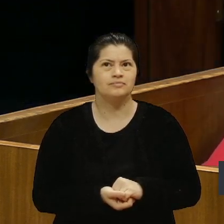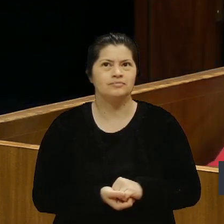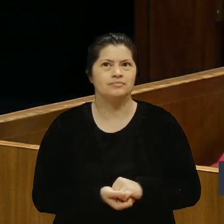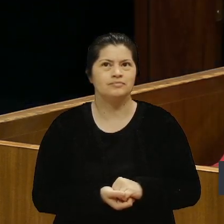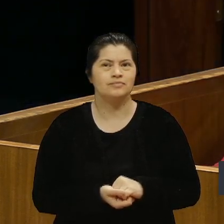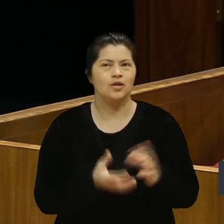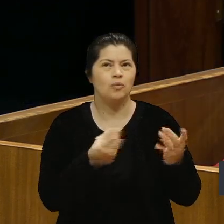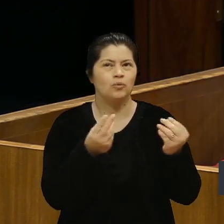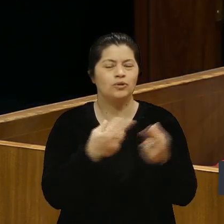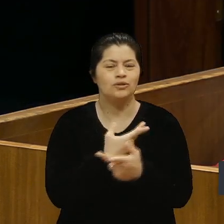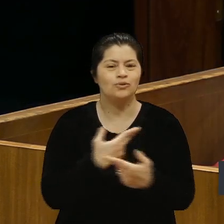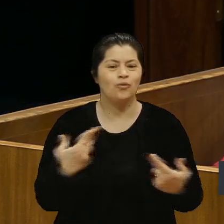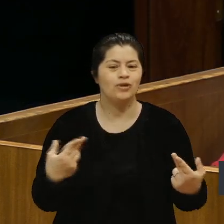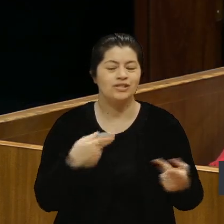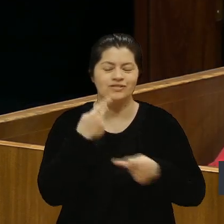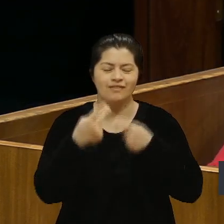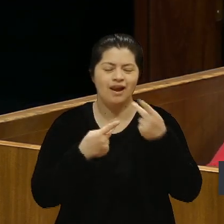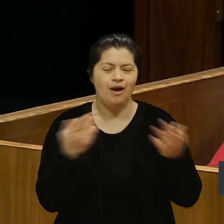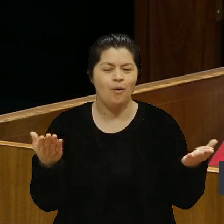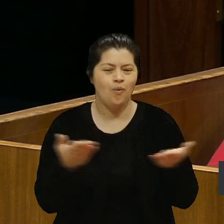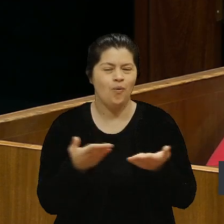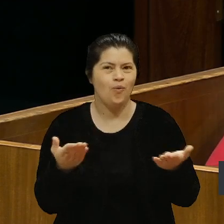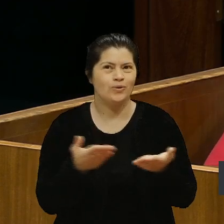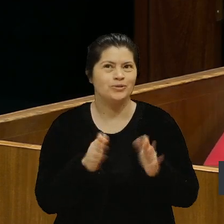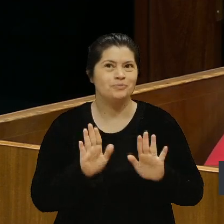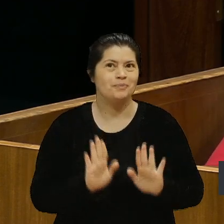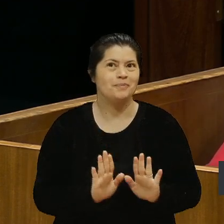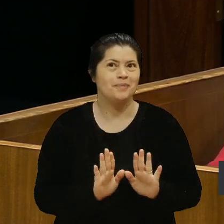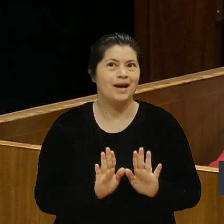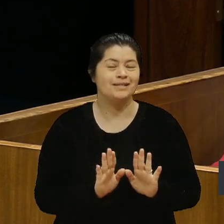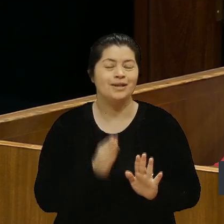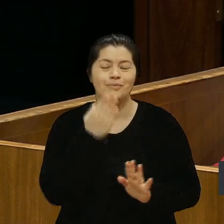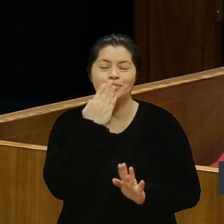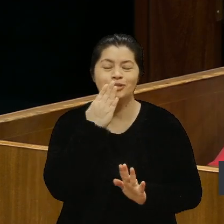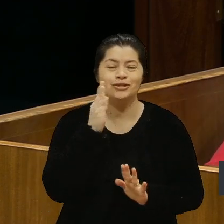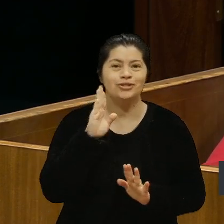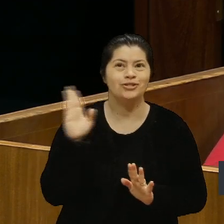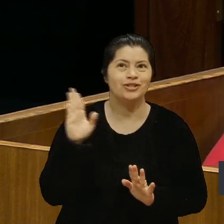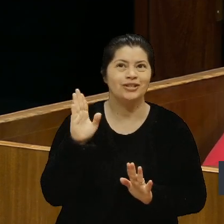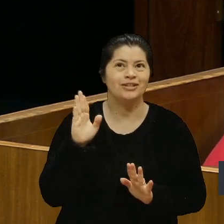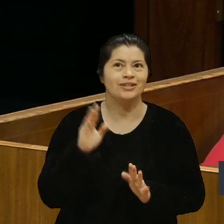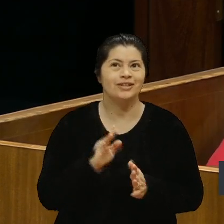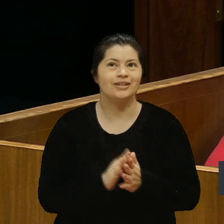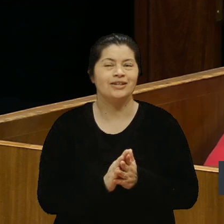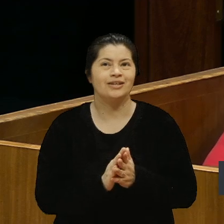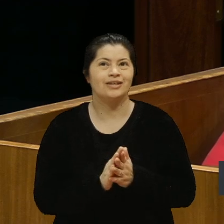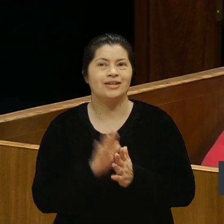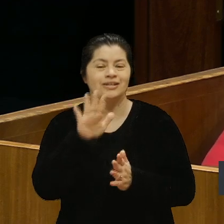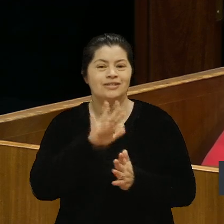Tem muitas coisas para falar hoje, mas vou pedir para a sala de produção